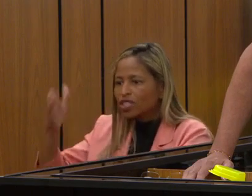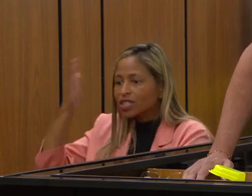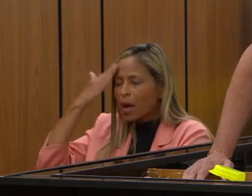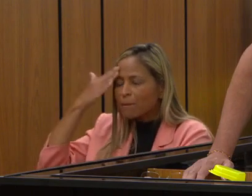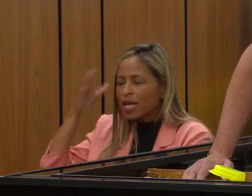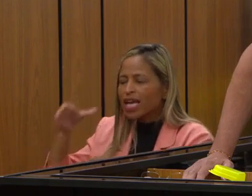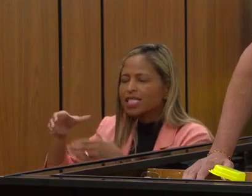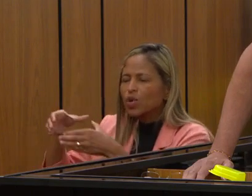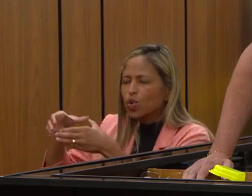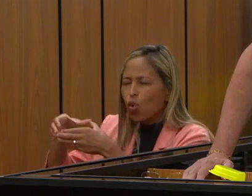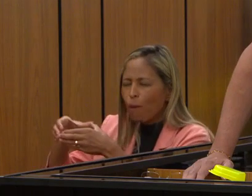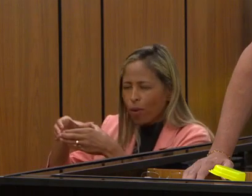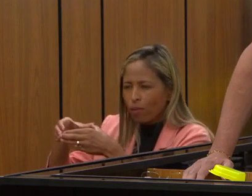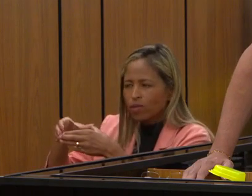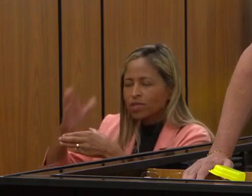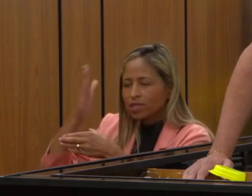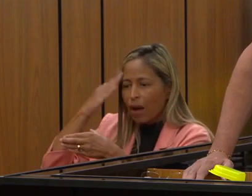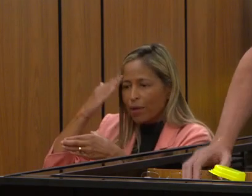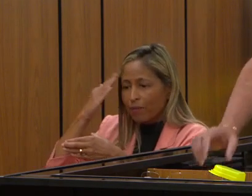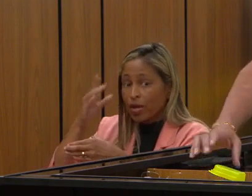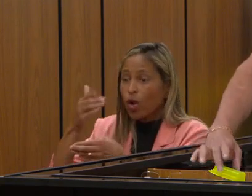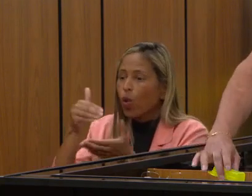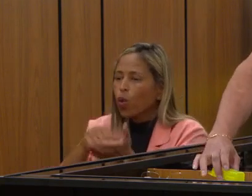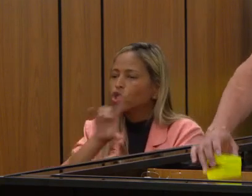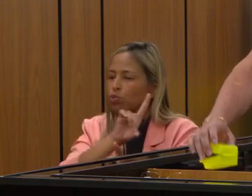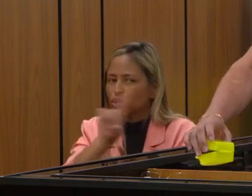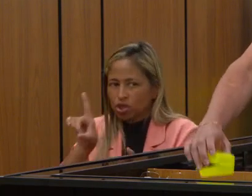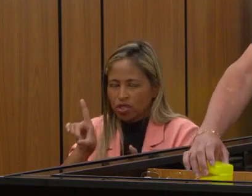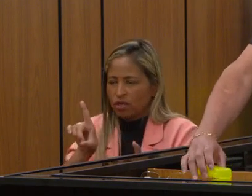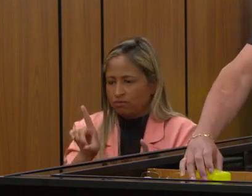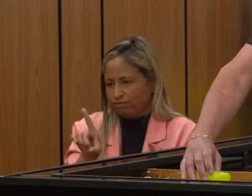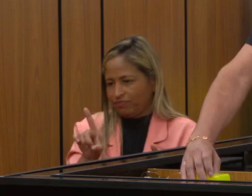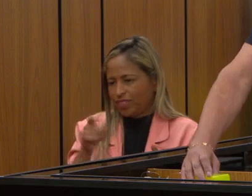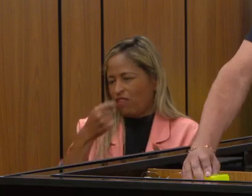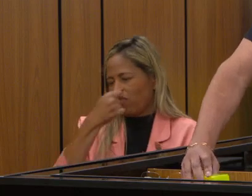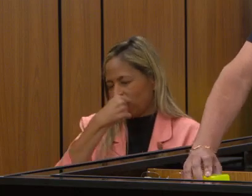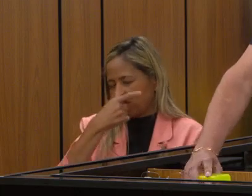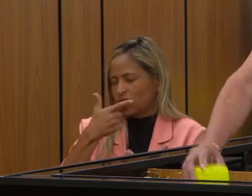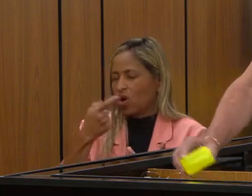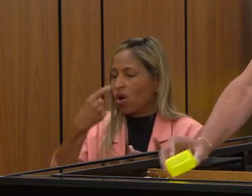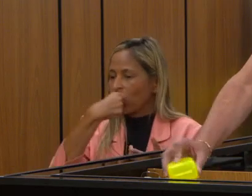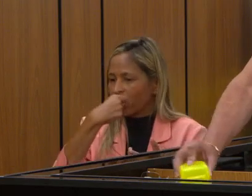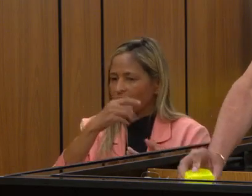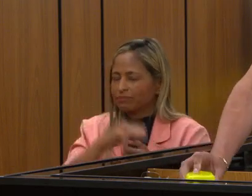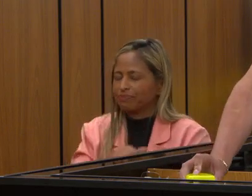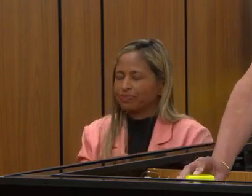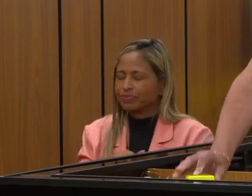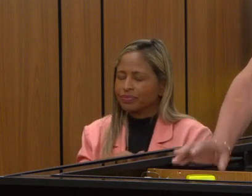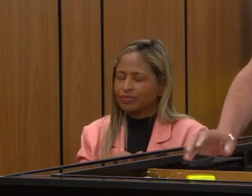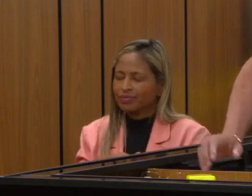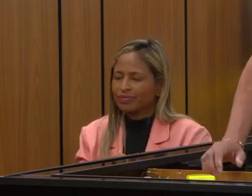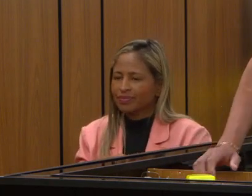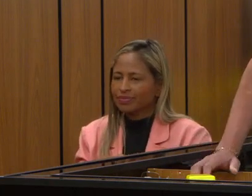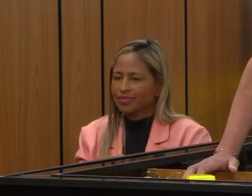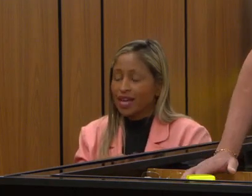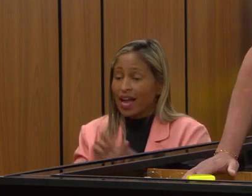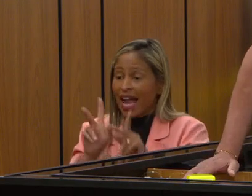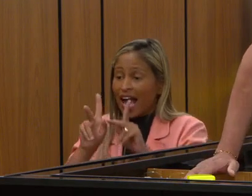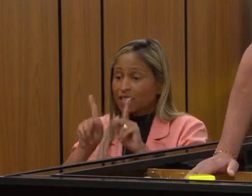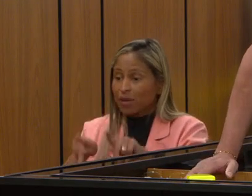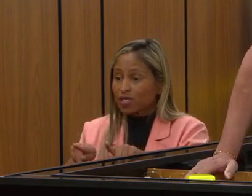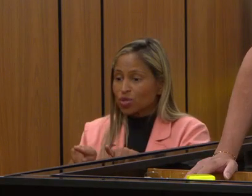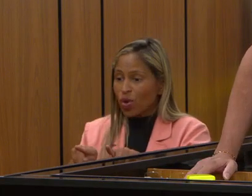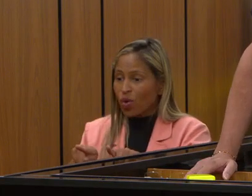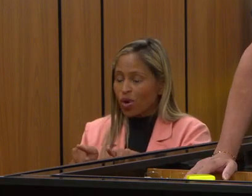sabiam sim do que estava acontecendo tanto que no último dia desse atendimento meu que eu fui colocar esse dente as pessoas